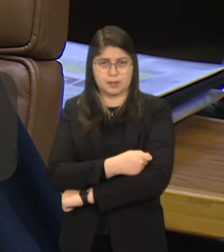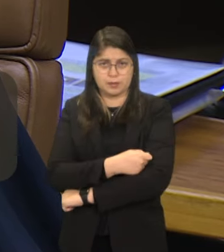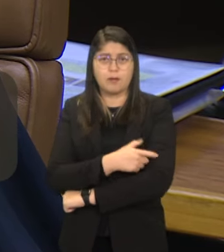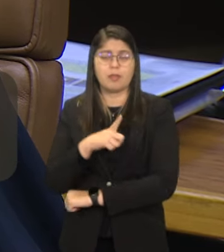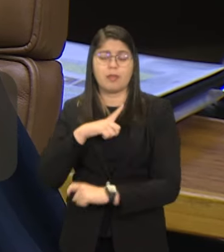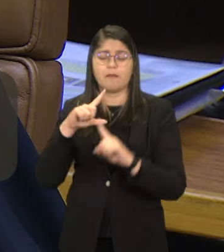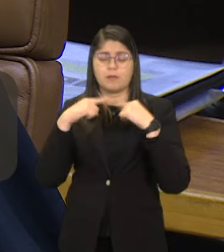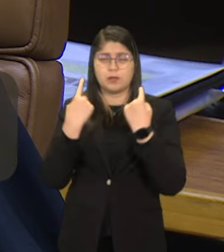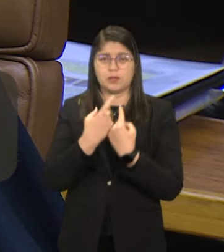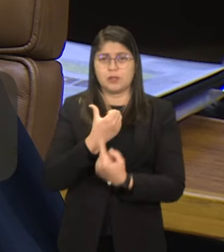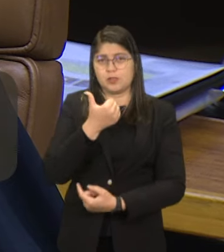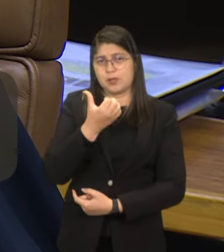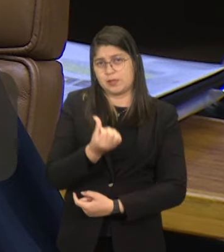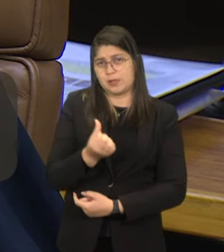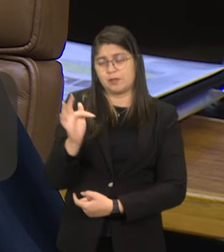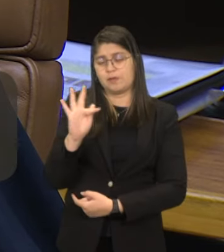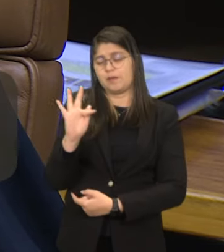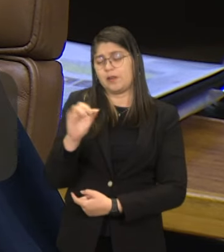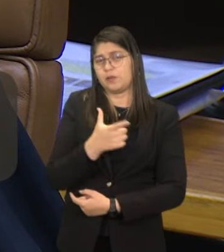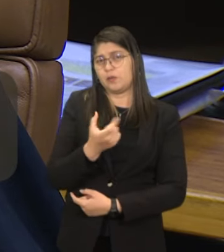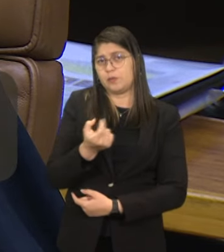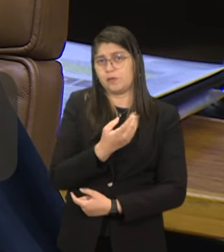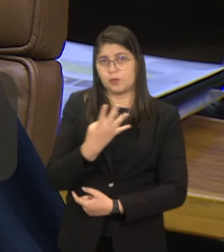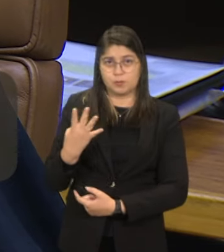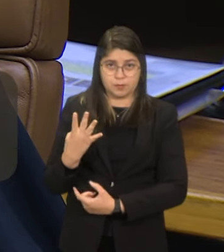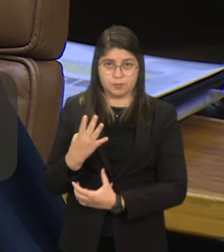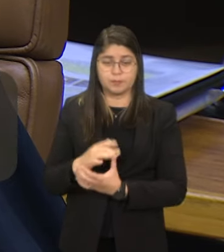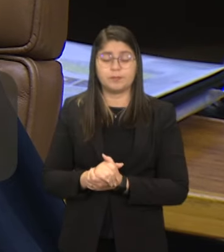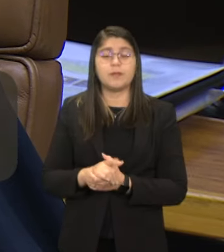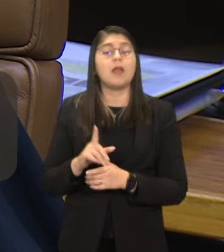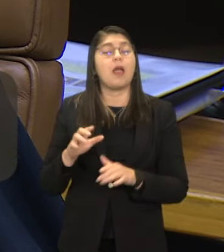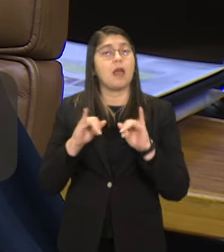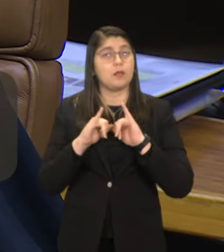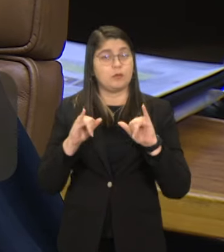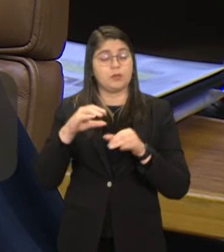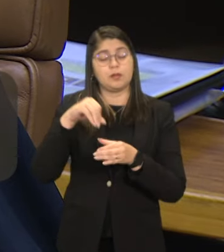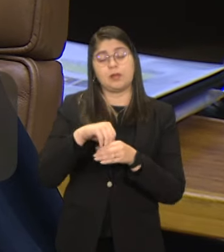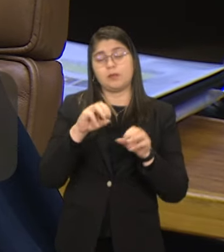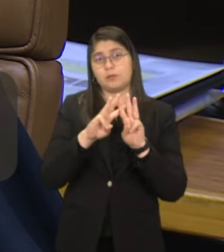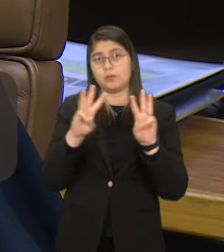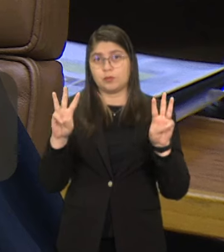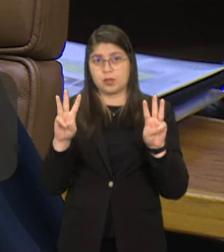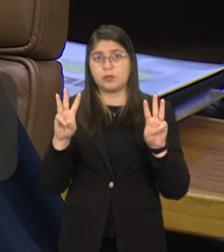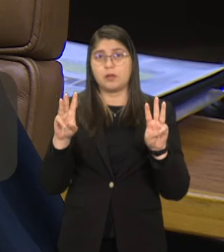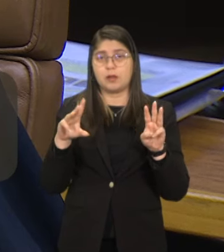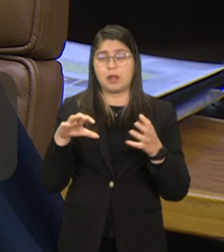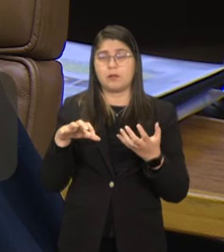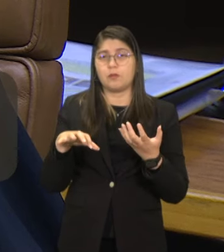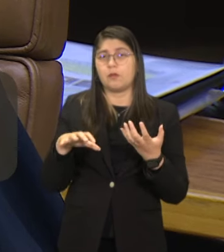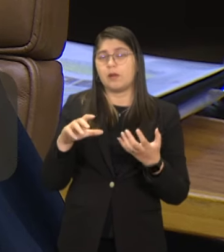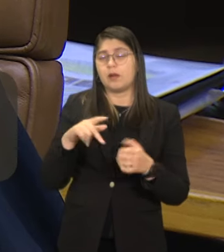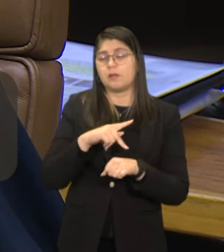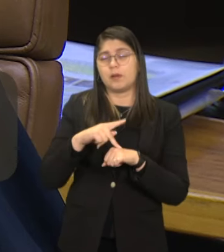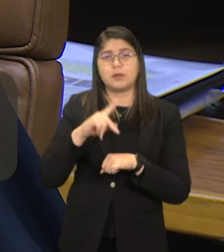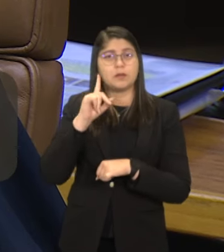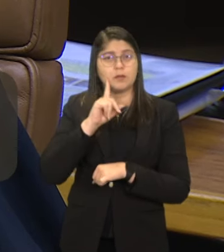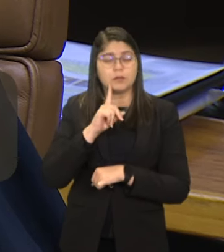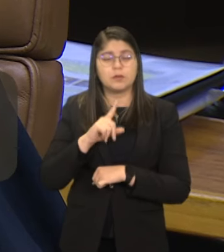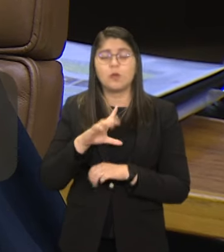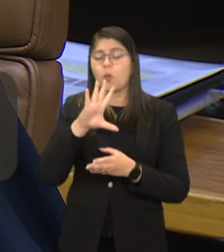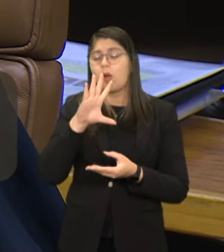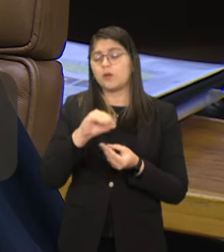em 16 de fevereiro de 2024. A notícia está no site do Congresso americano e teve como título, resumo da audiência,